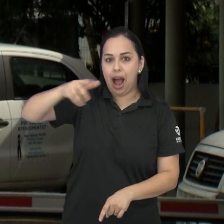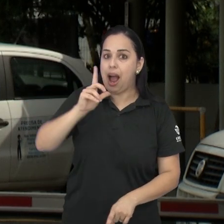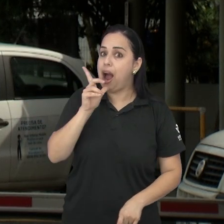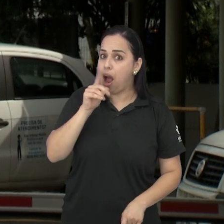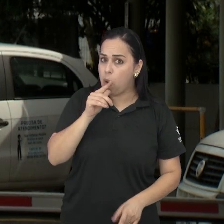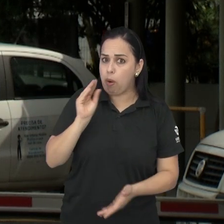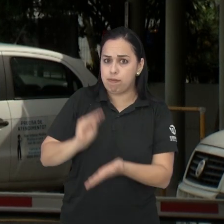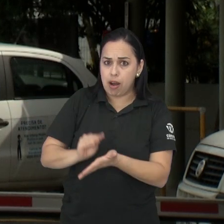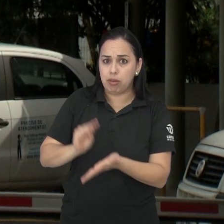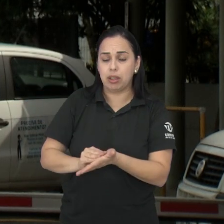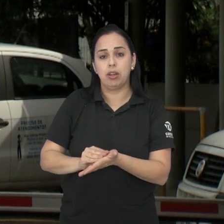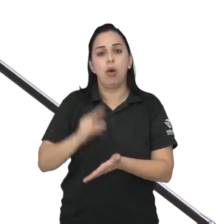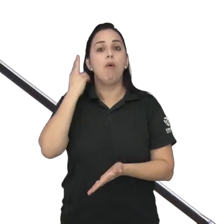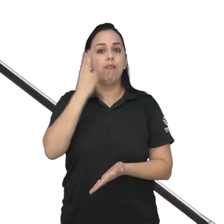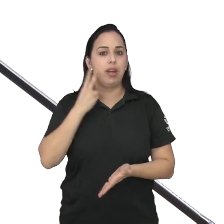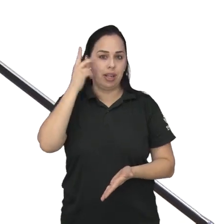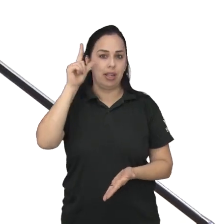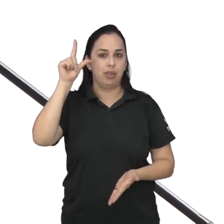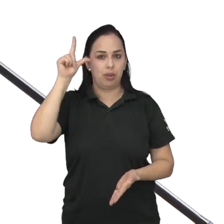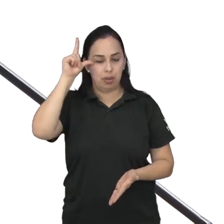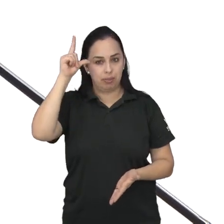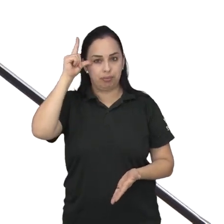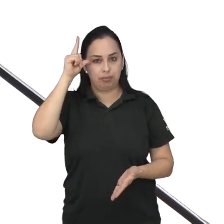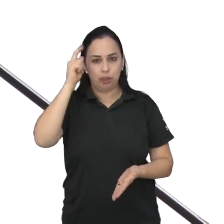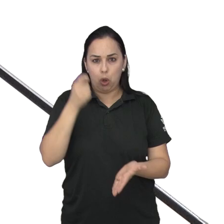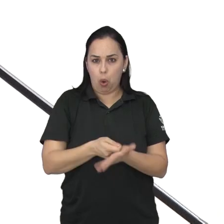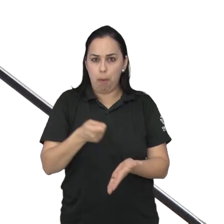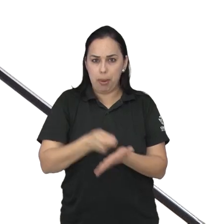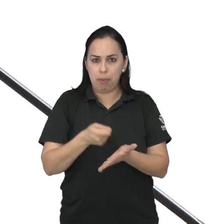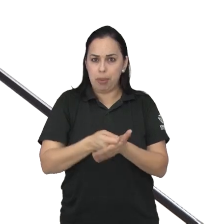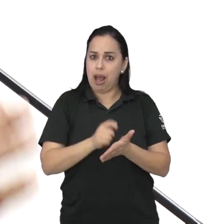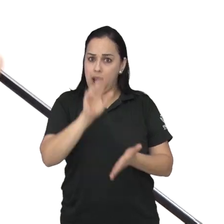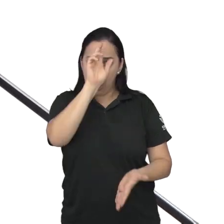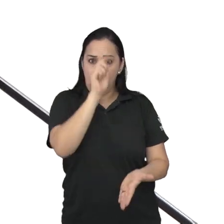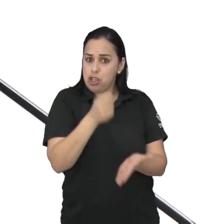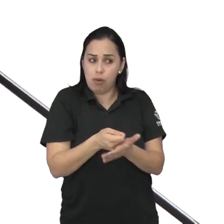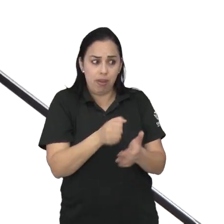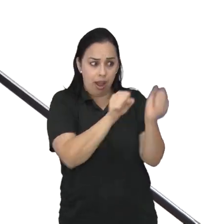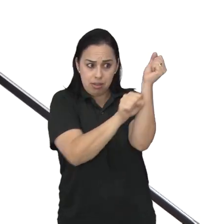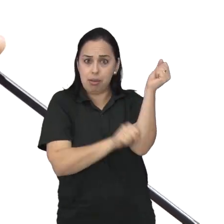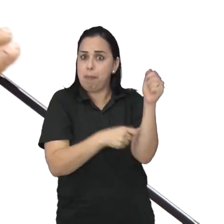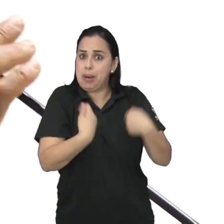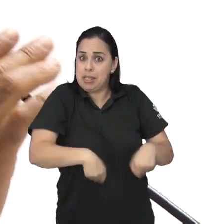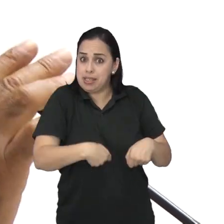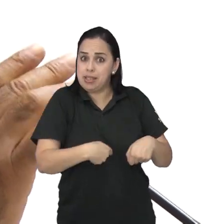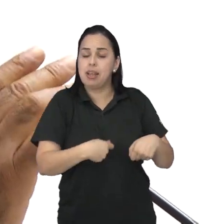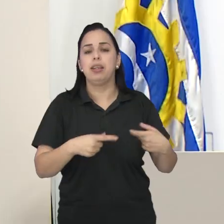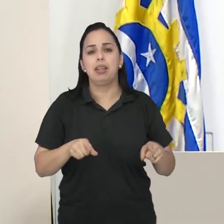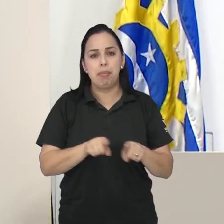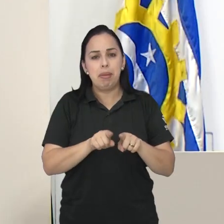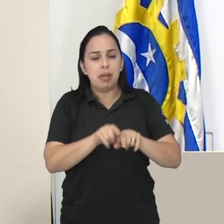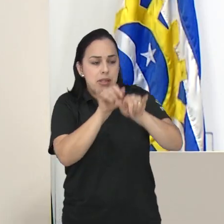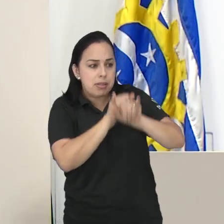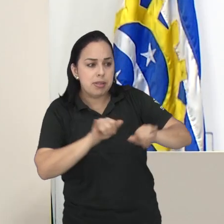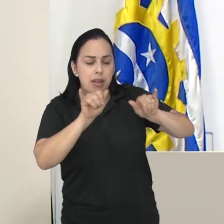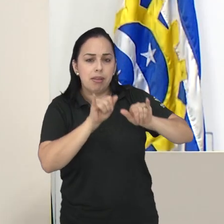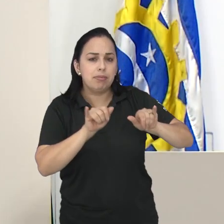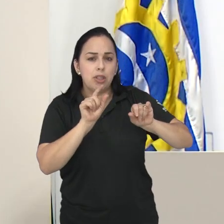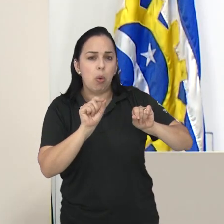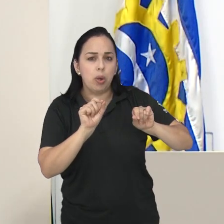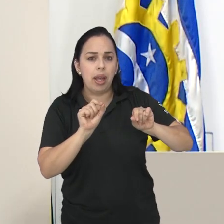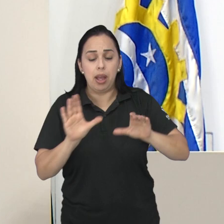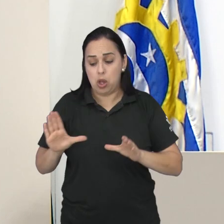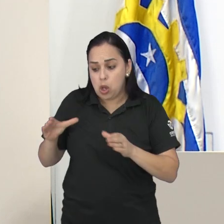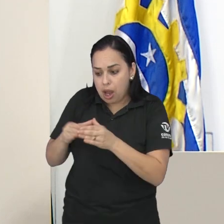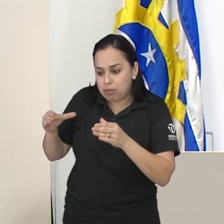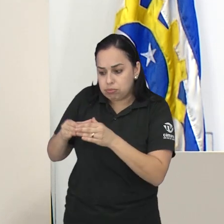distribuição de água em São José, o vereador Lino Bispo cobrou providências por parte da Sabesp e mencionou a atuação